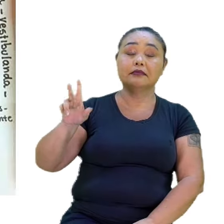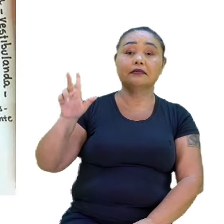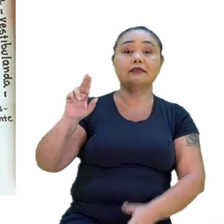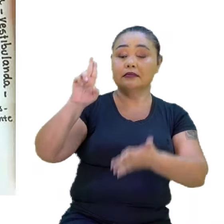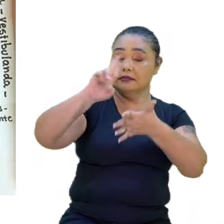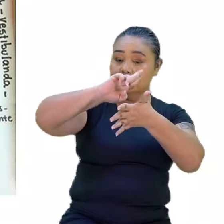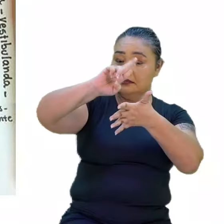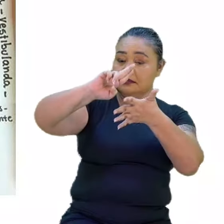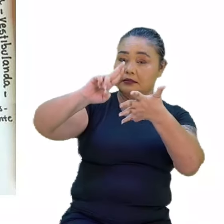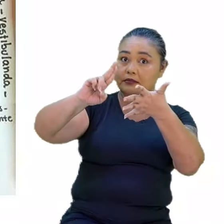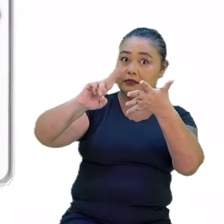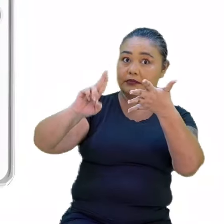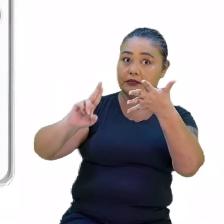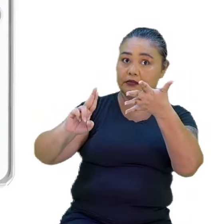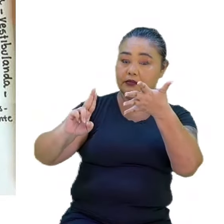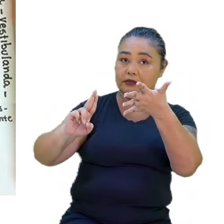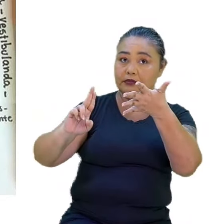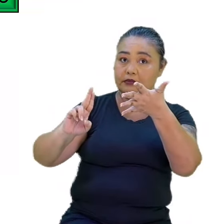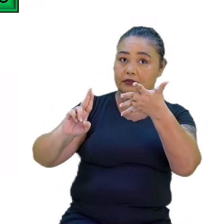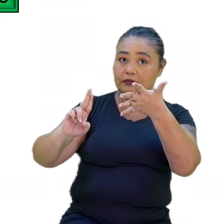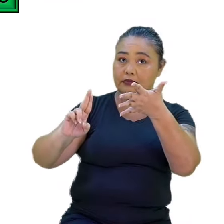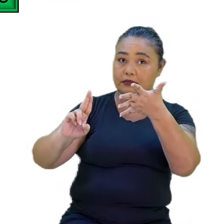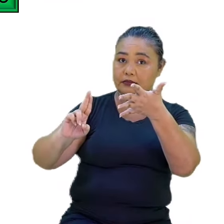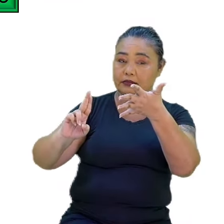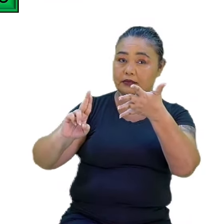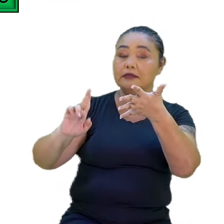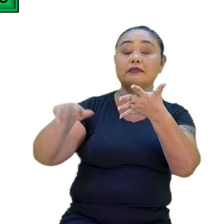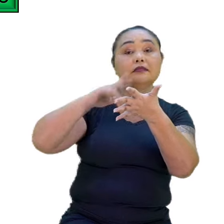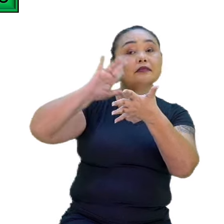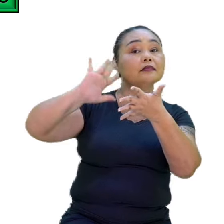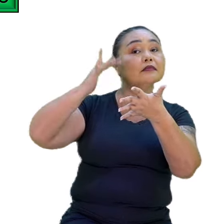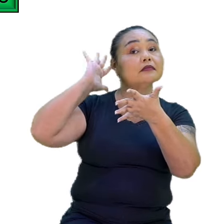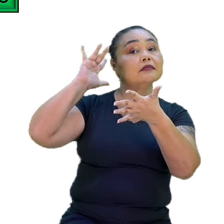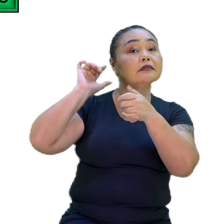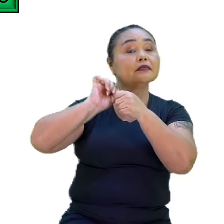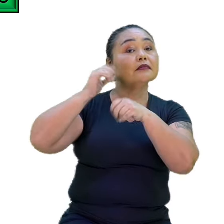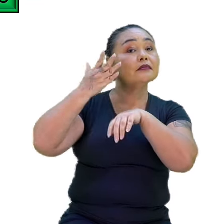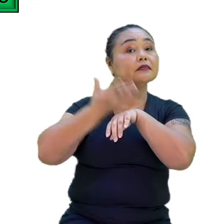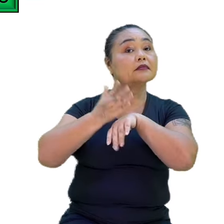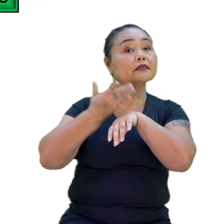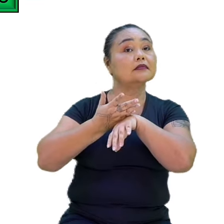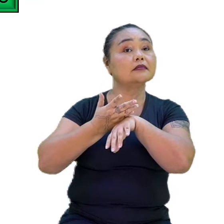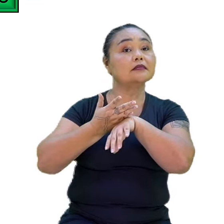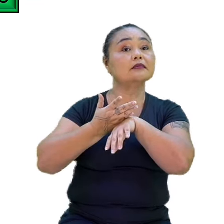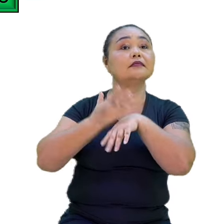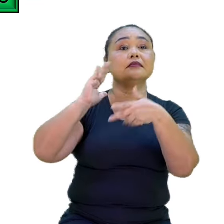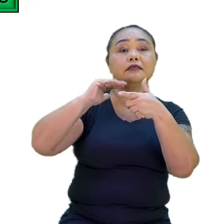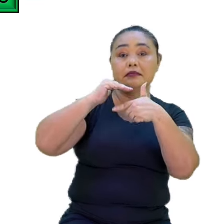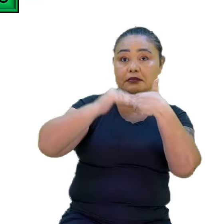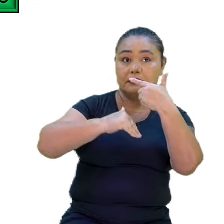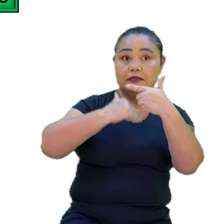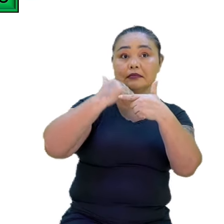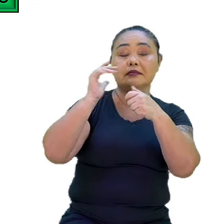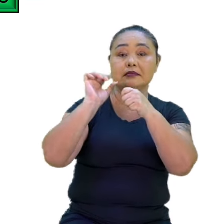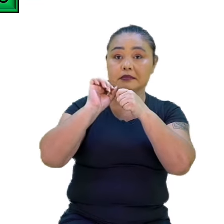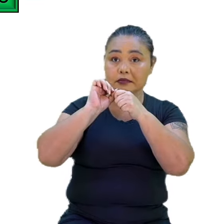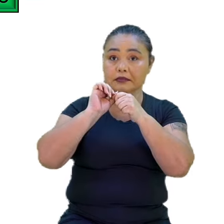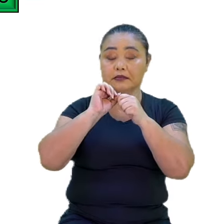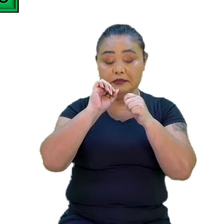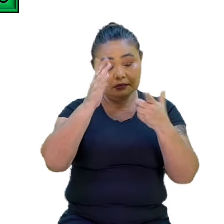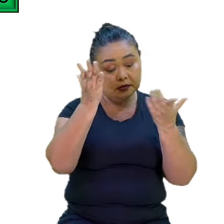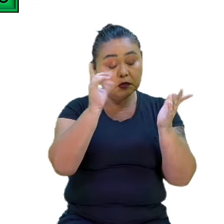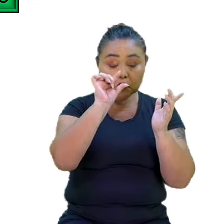que toda essa oh do que toda ou do que toda essa teoria aqui vamos na prática né acrescente Com certeza os elementos estão indo do menor para